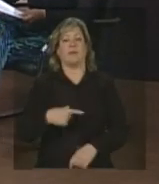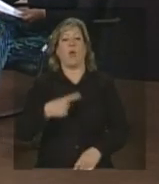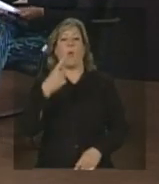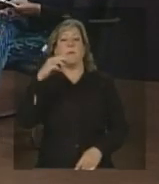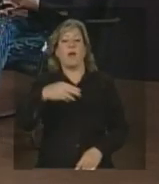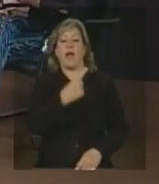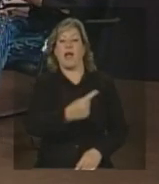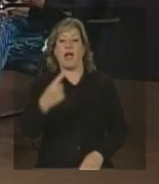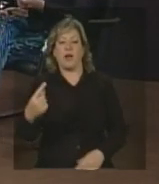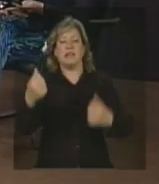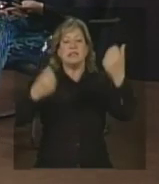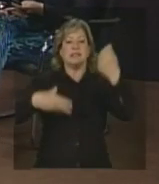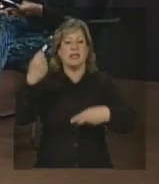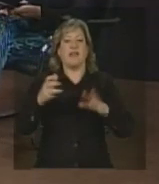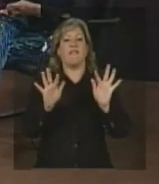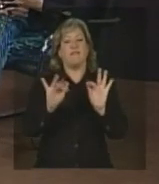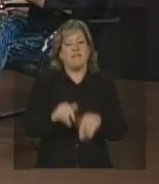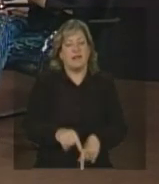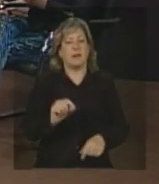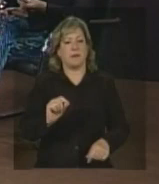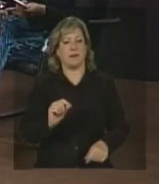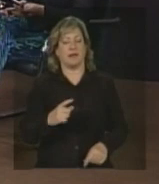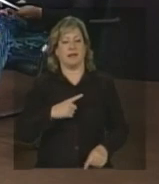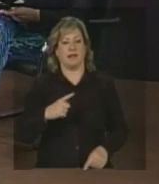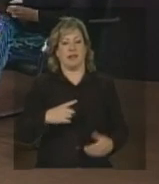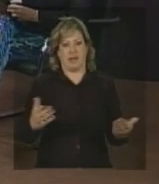para cada um, para considerações livres, para vocês